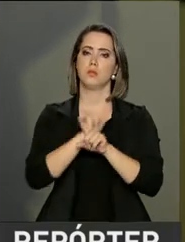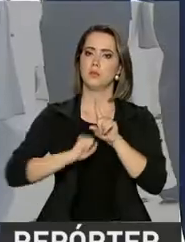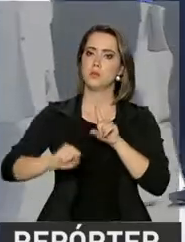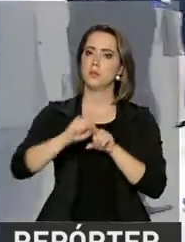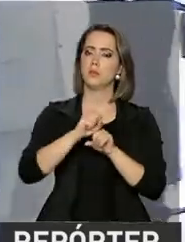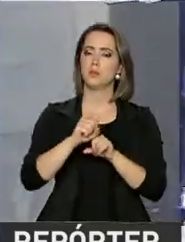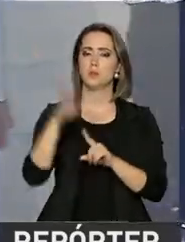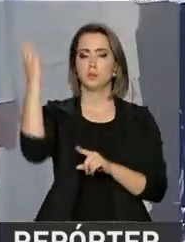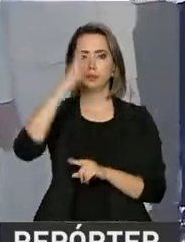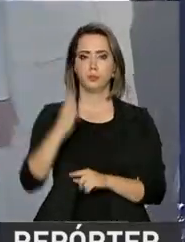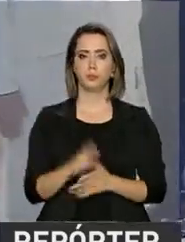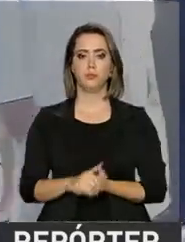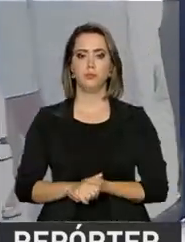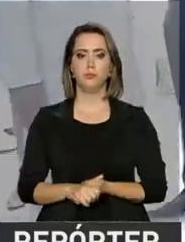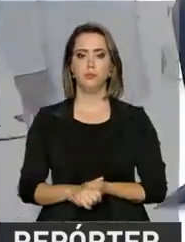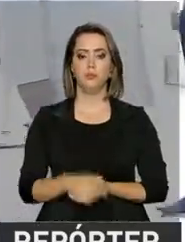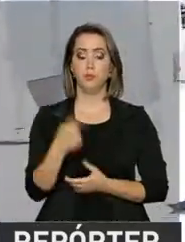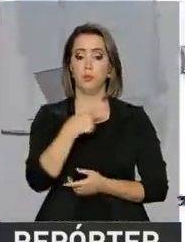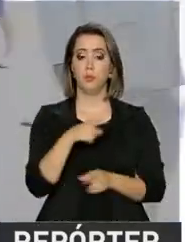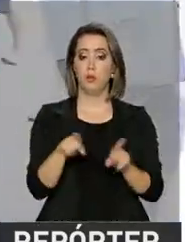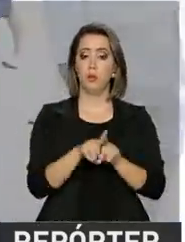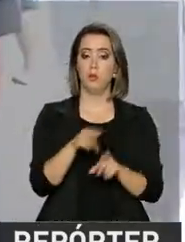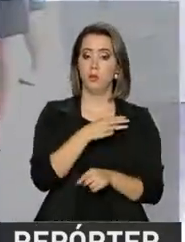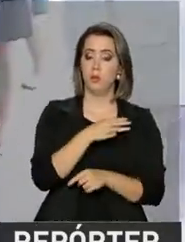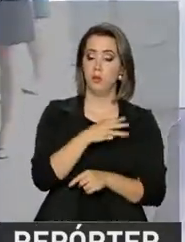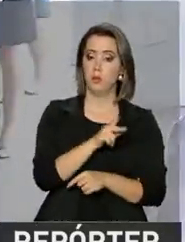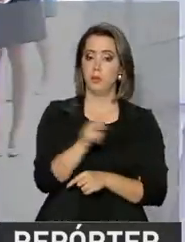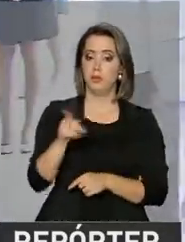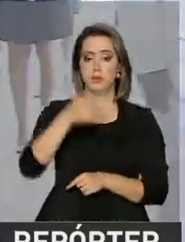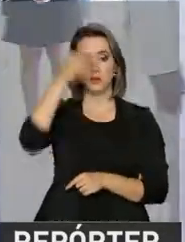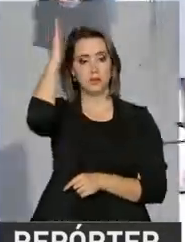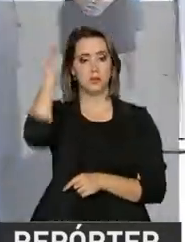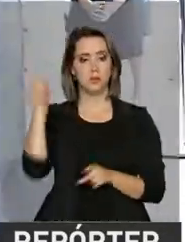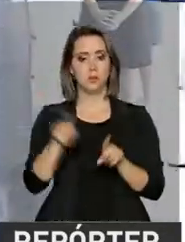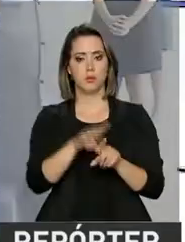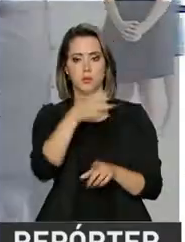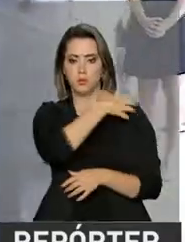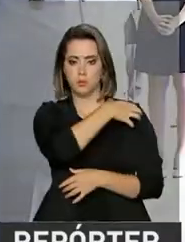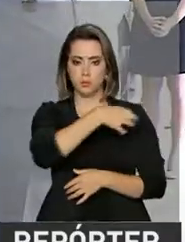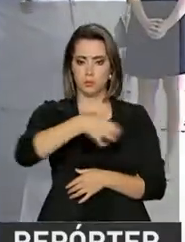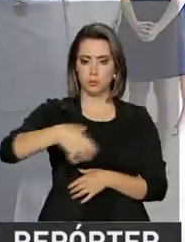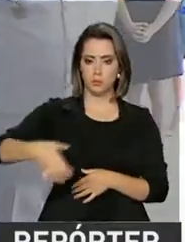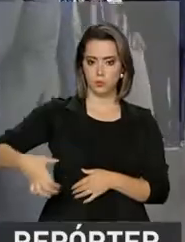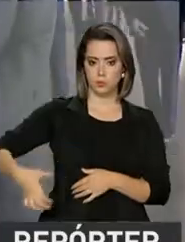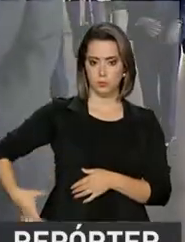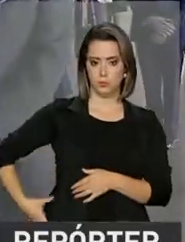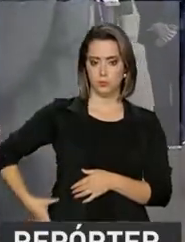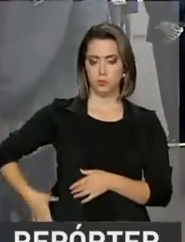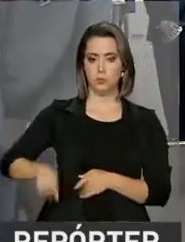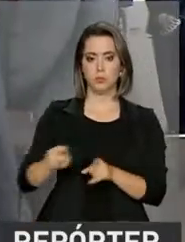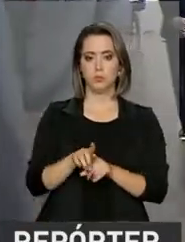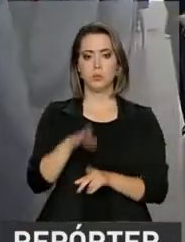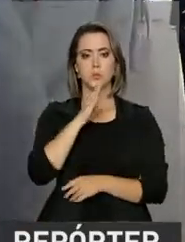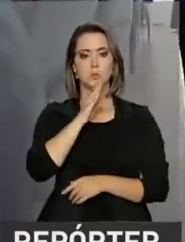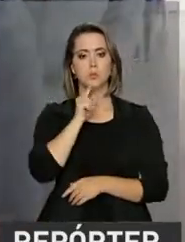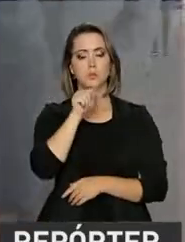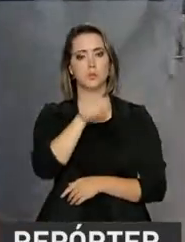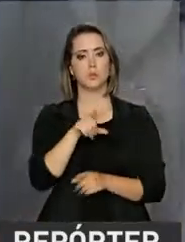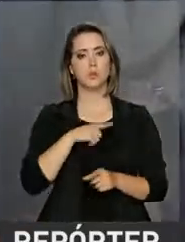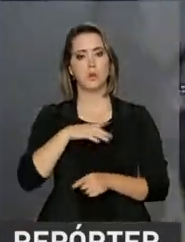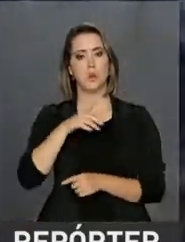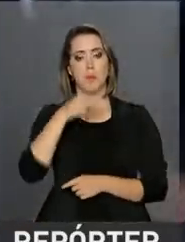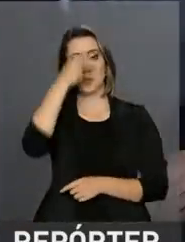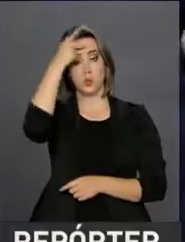brasileira. O presidente Michel Temer e ministros também entregaram a Ordem do Rio Branco, um reconhecimento a